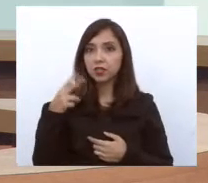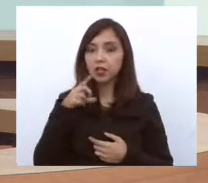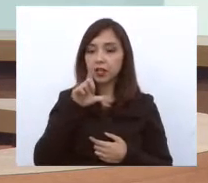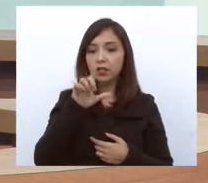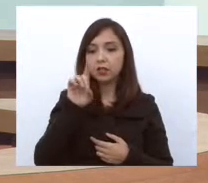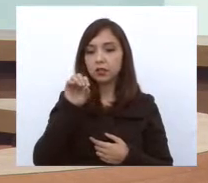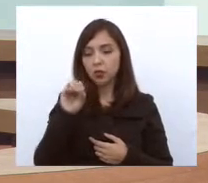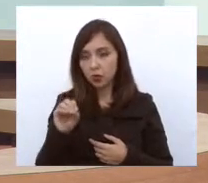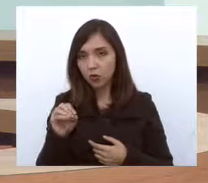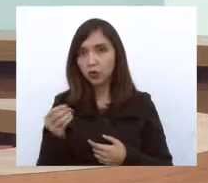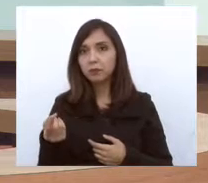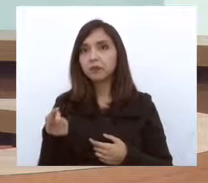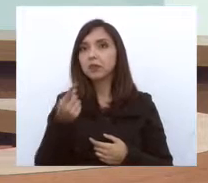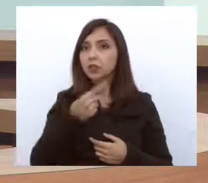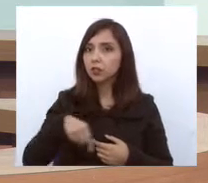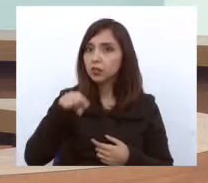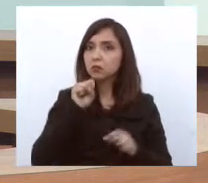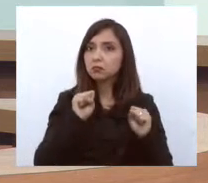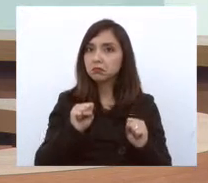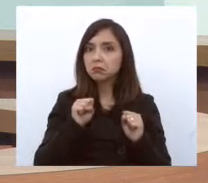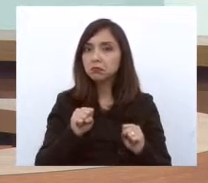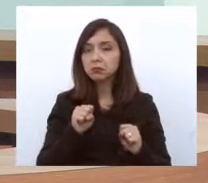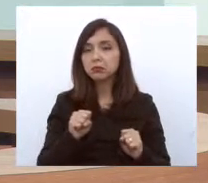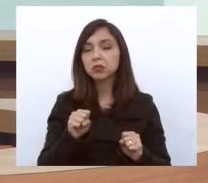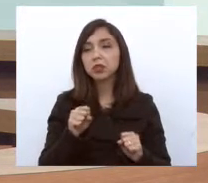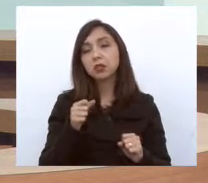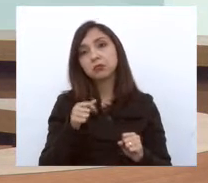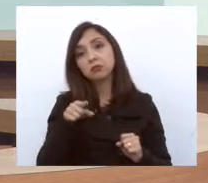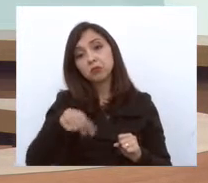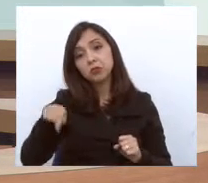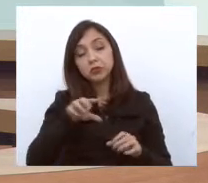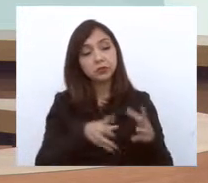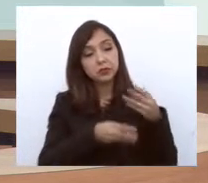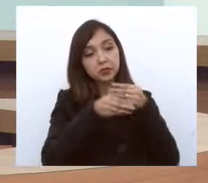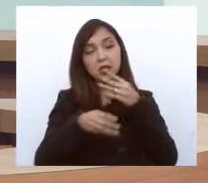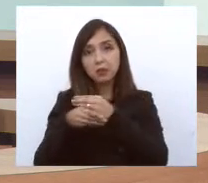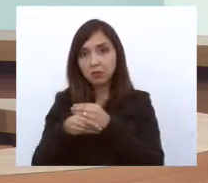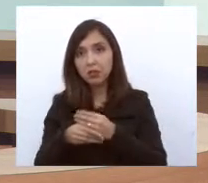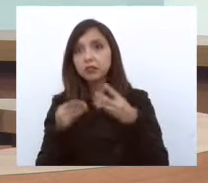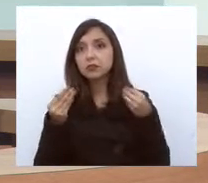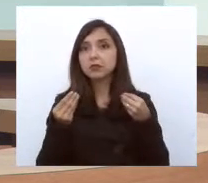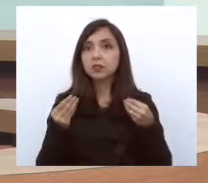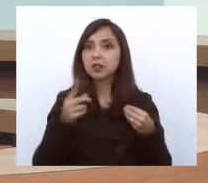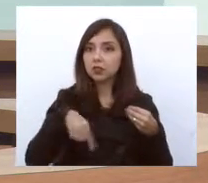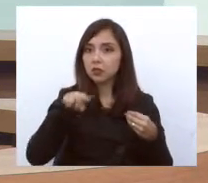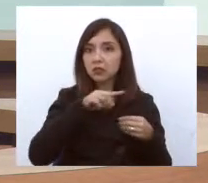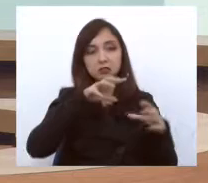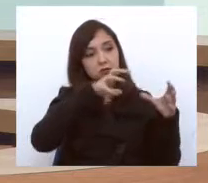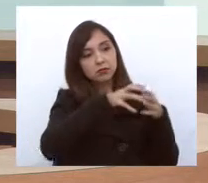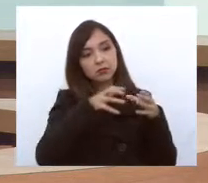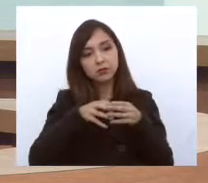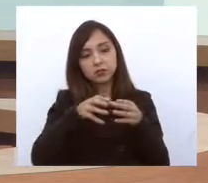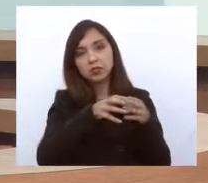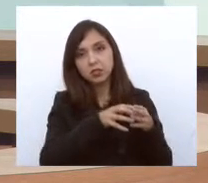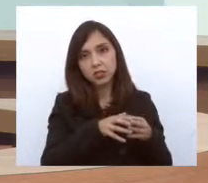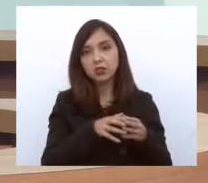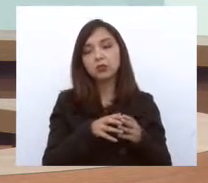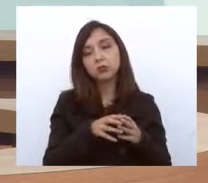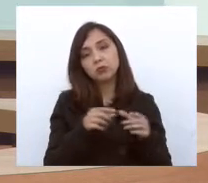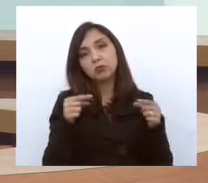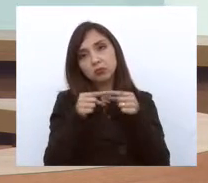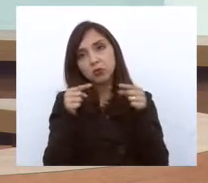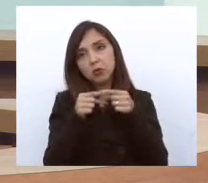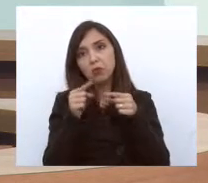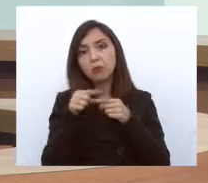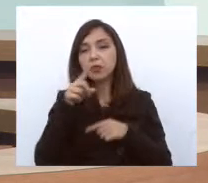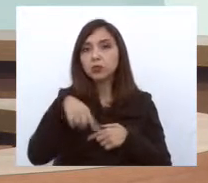que vai analisar, e a gente poder, nós podemos fazer as nossas emendas para as nossas bases, para as nossas regiões, e de acordo com o anseio